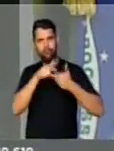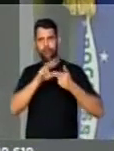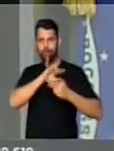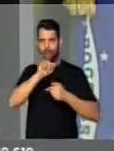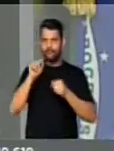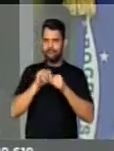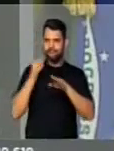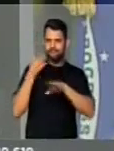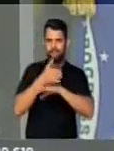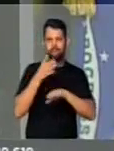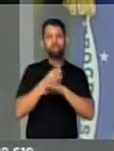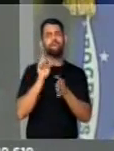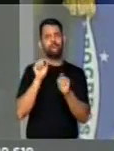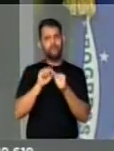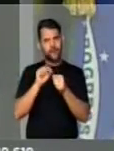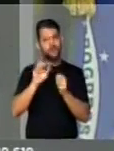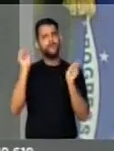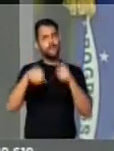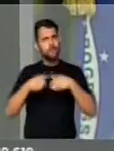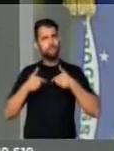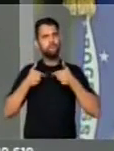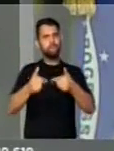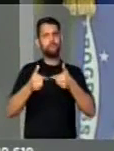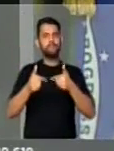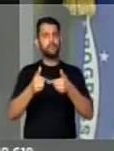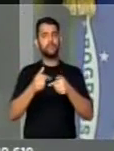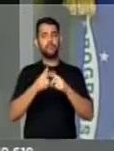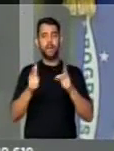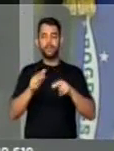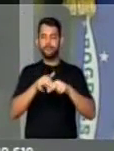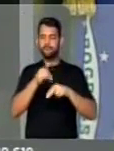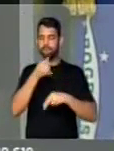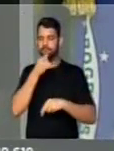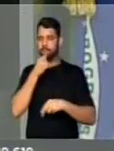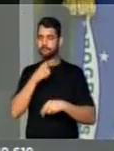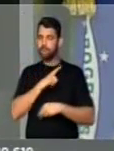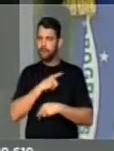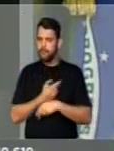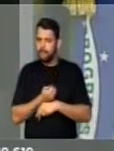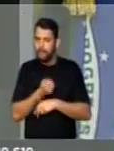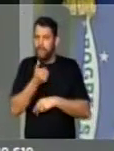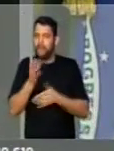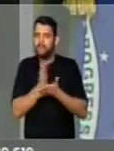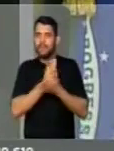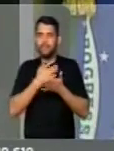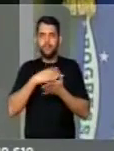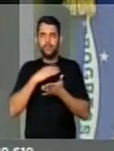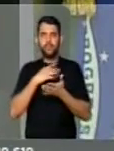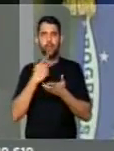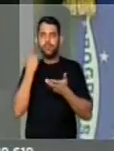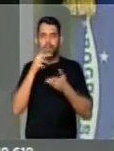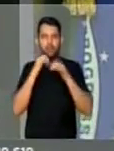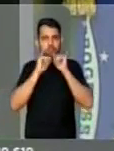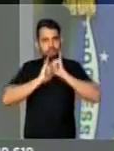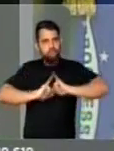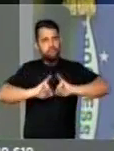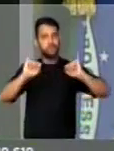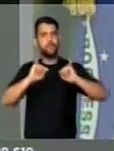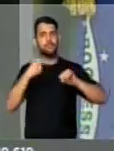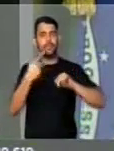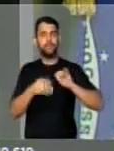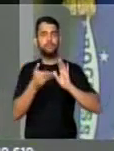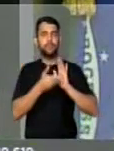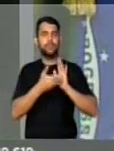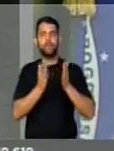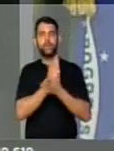faz, sim, as suas lutas, mas que infelizmente tem pouca voz ativa neste parlamento e